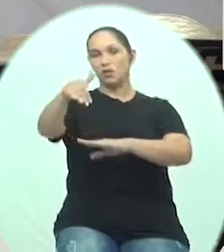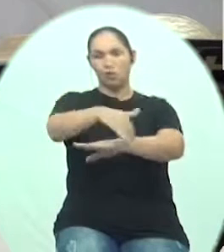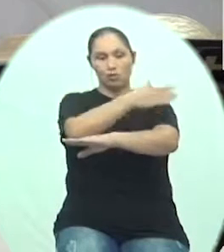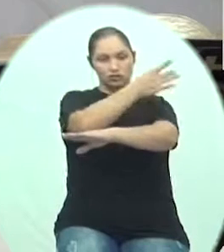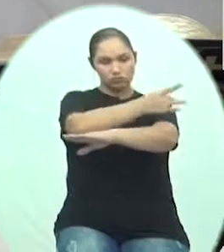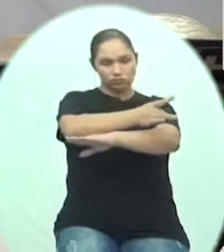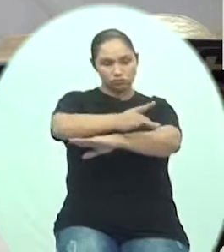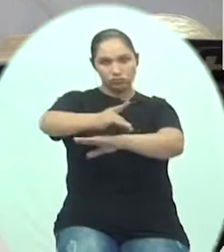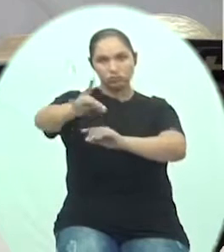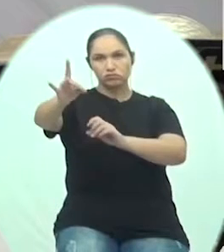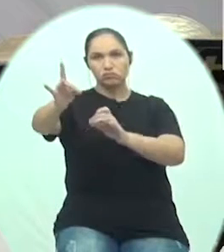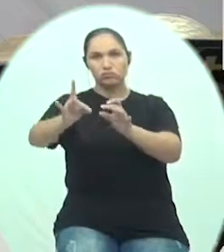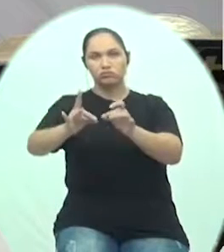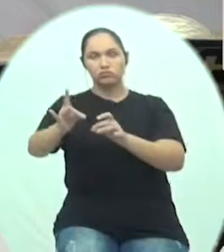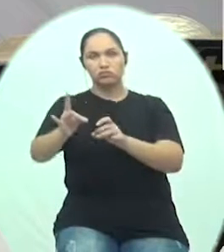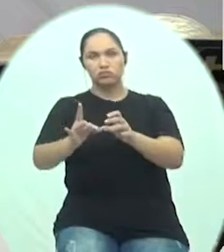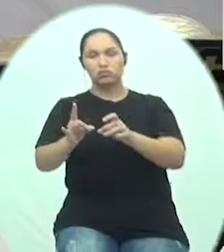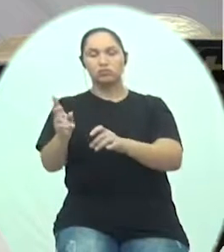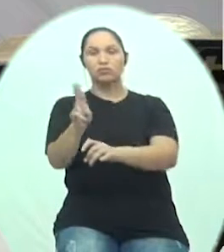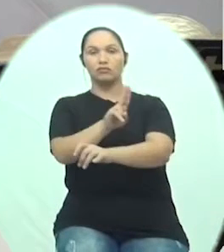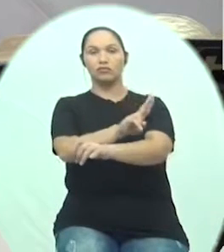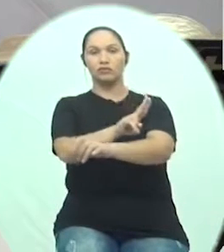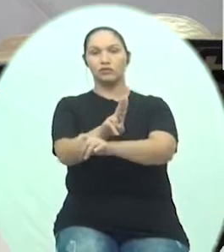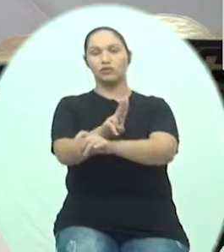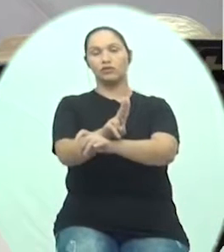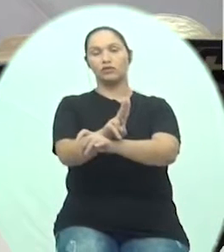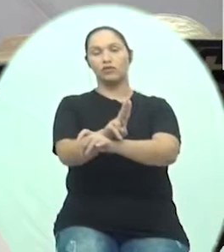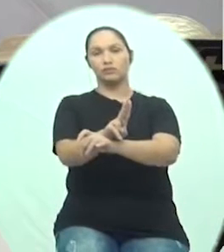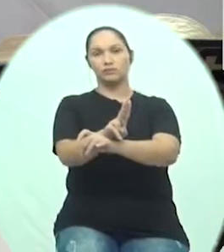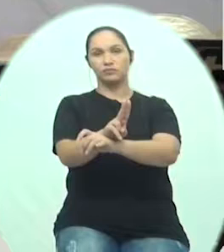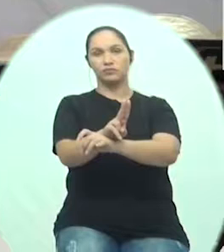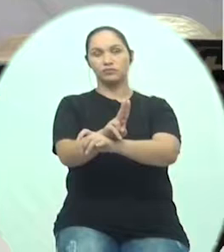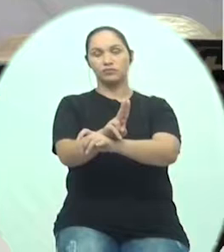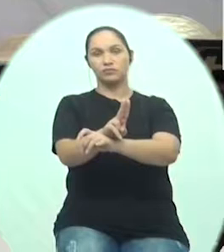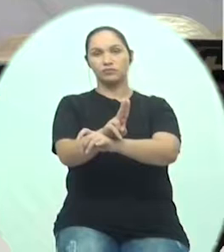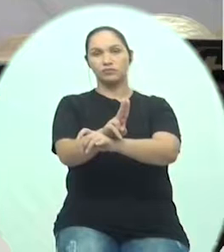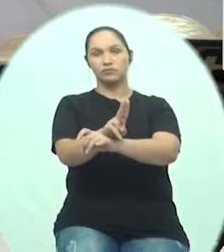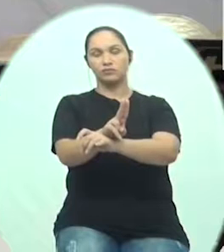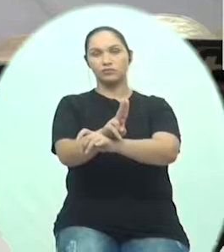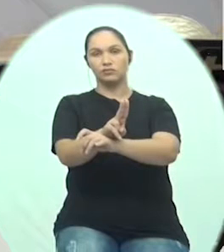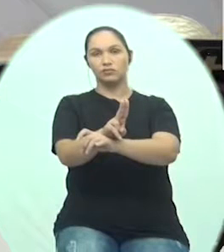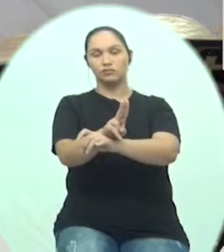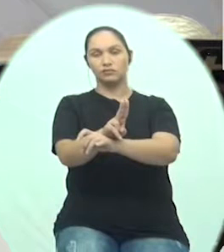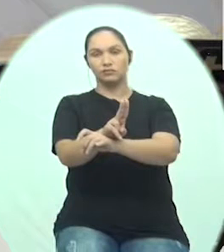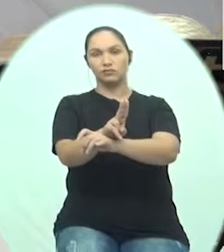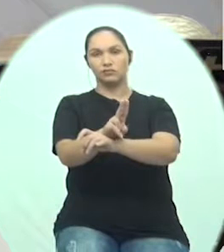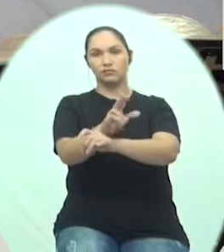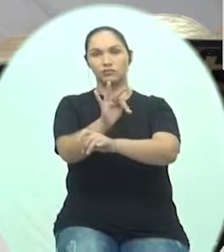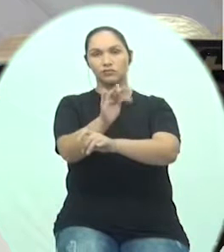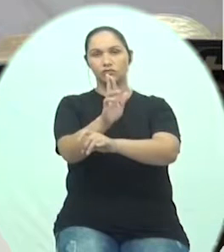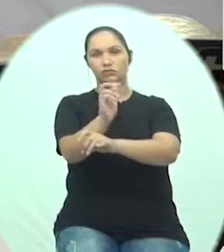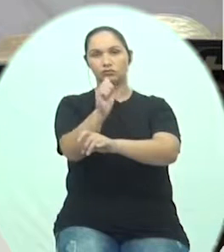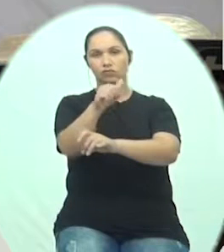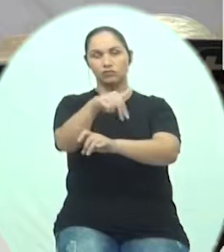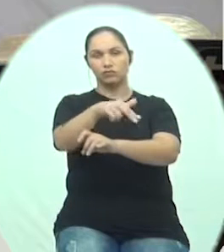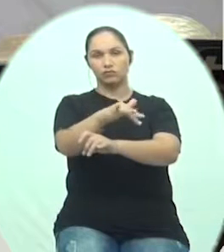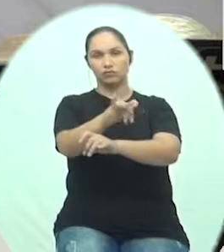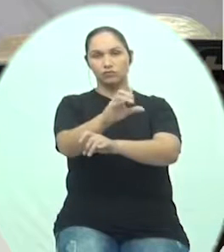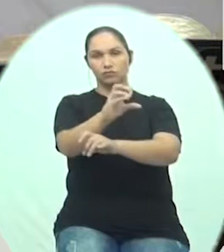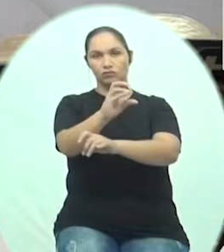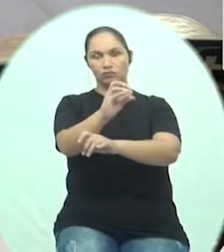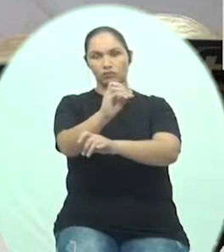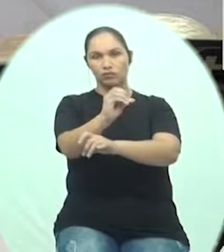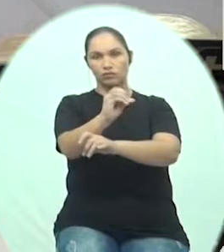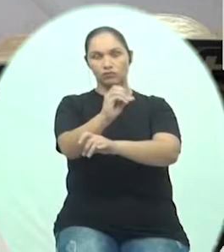com colocação de material adequado e posterior pavimentação asfáltica na Rua Francisco moli